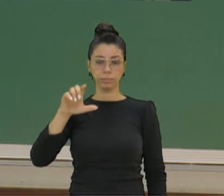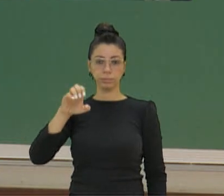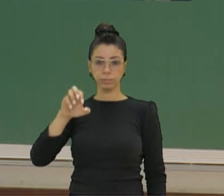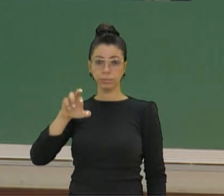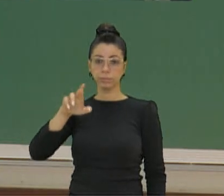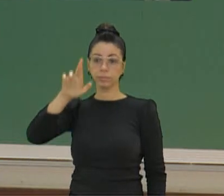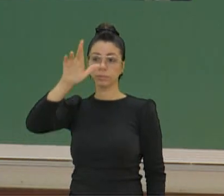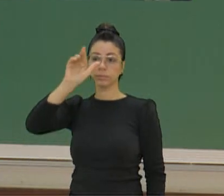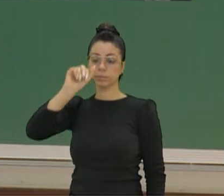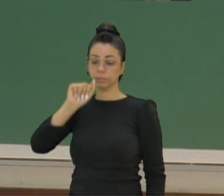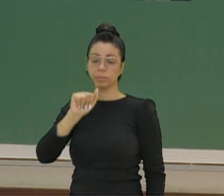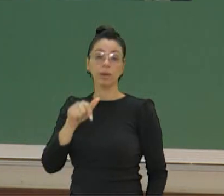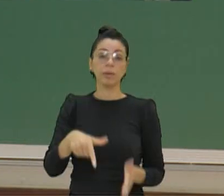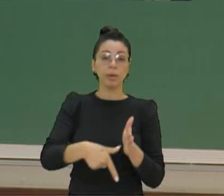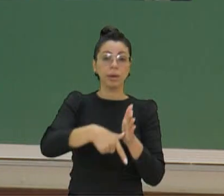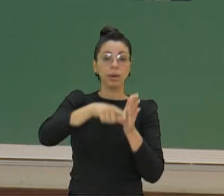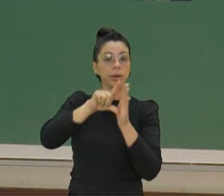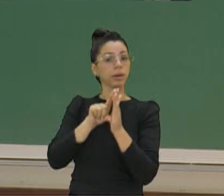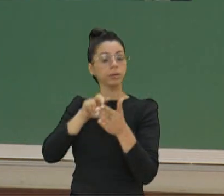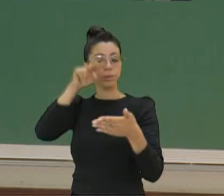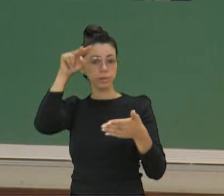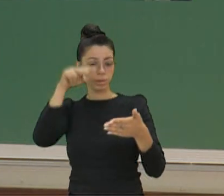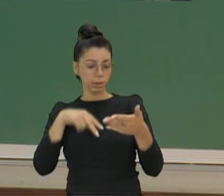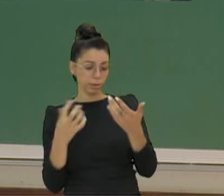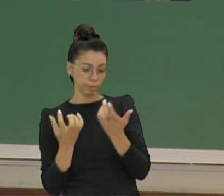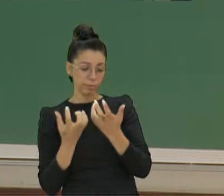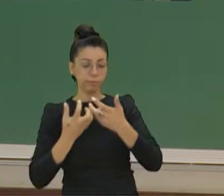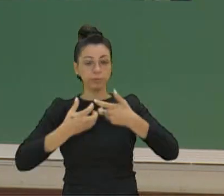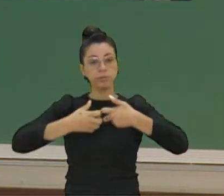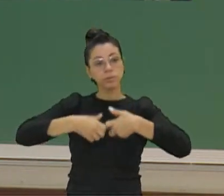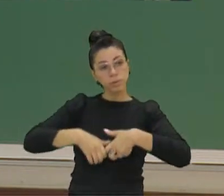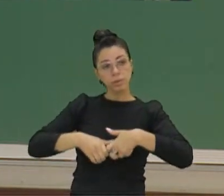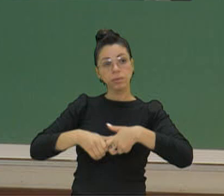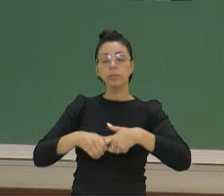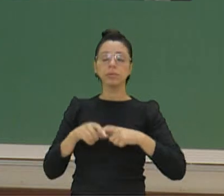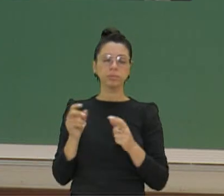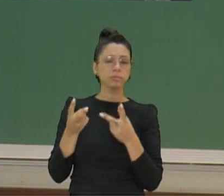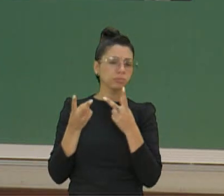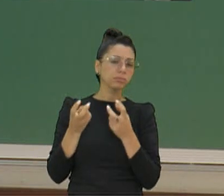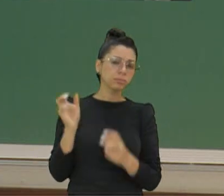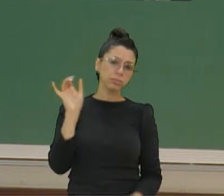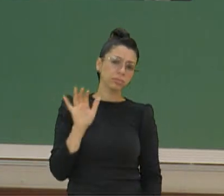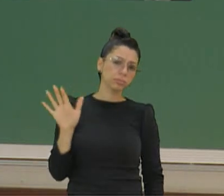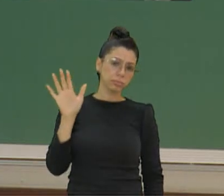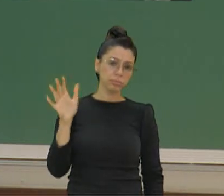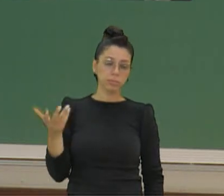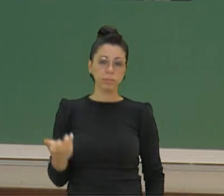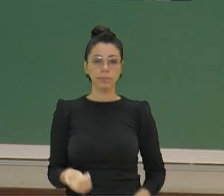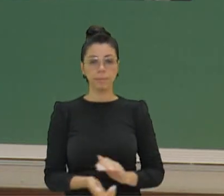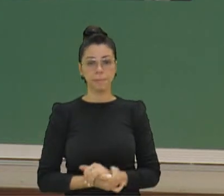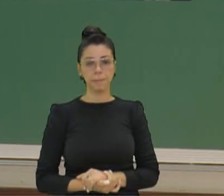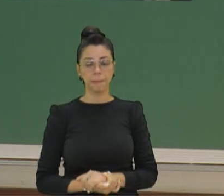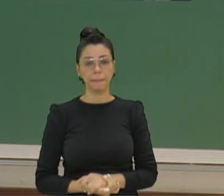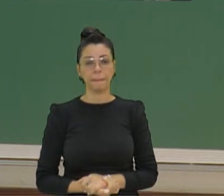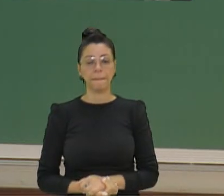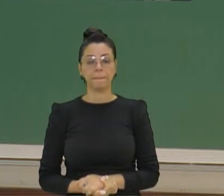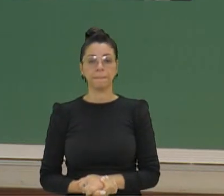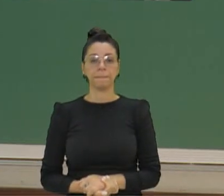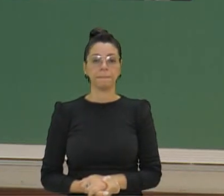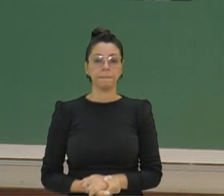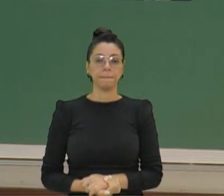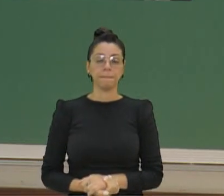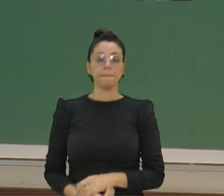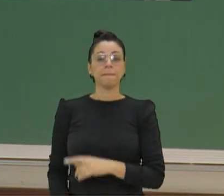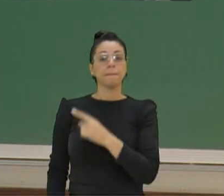ler o texto e saber a função, para que ela funciona, vamos observar a imagem. Nessa imagem, você já conhece